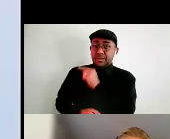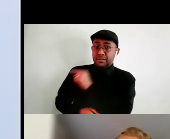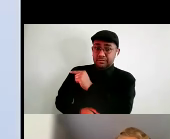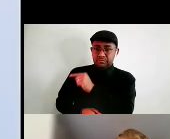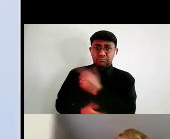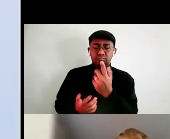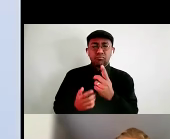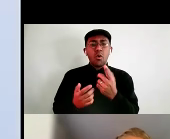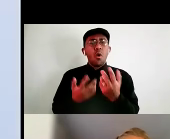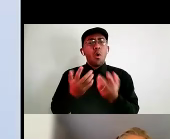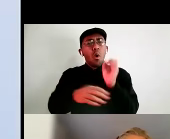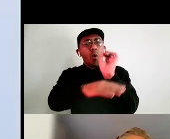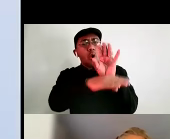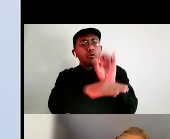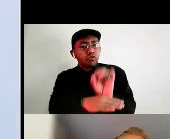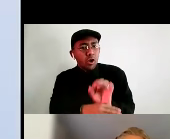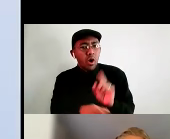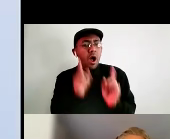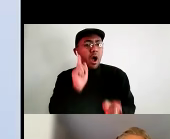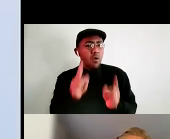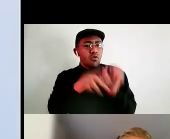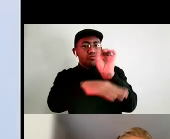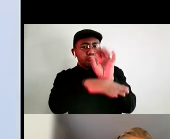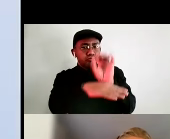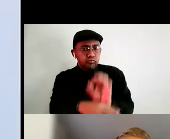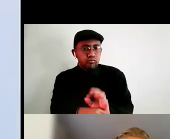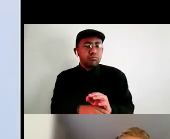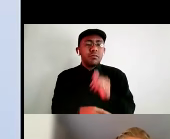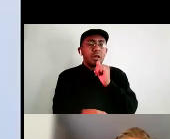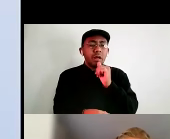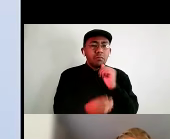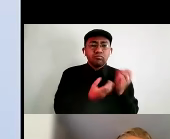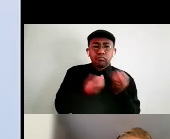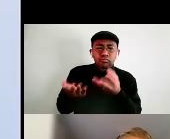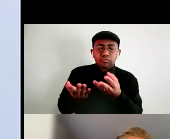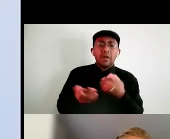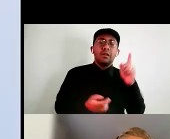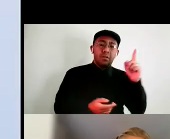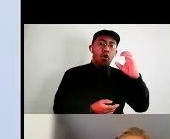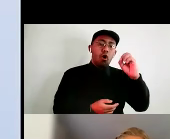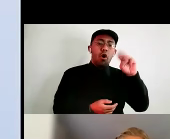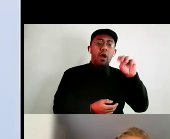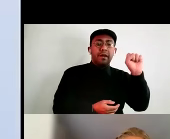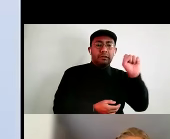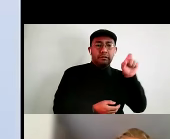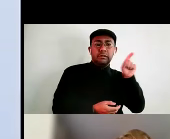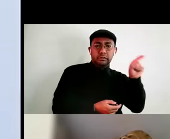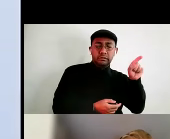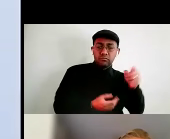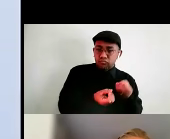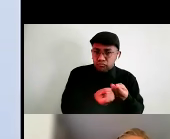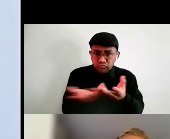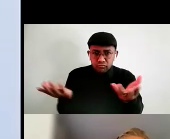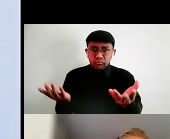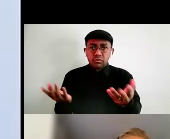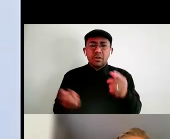temos do processo de tomada de decisões na OMS enquanto a eventos, já que o que nós recomendamos é